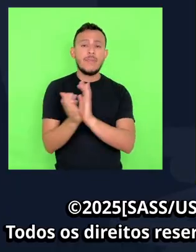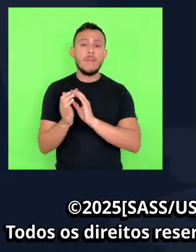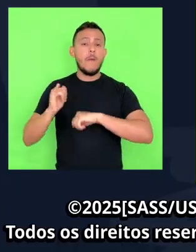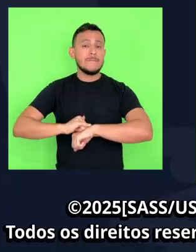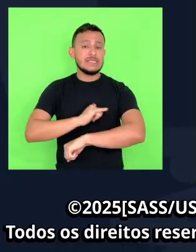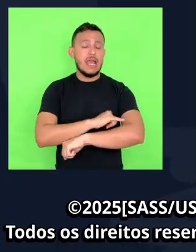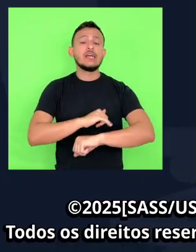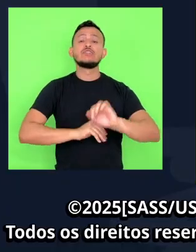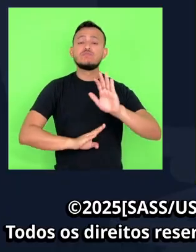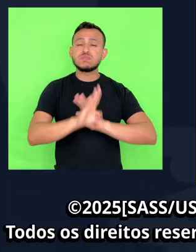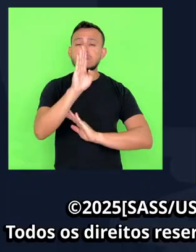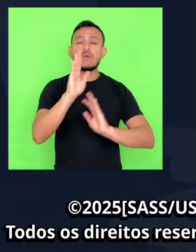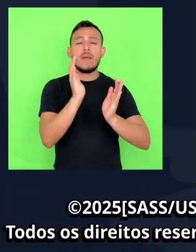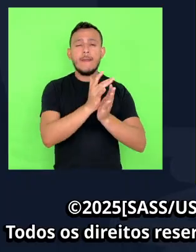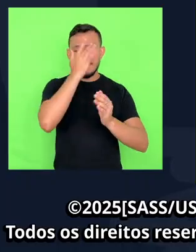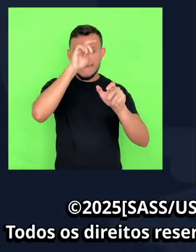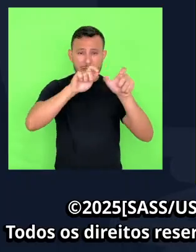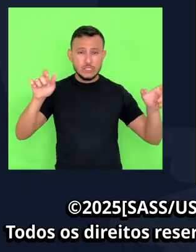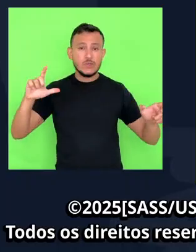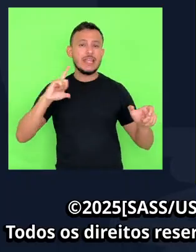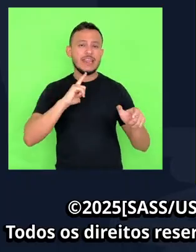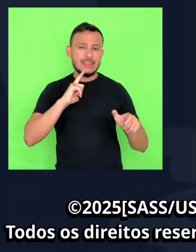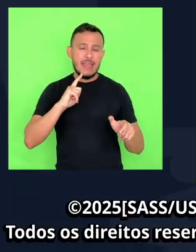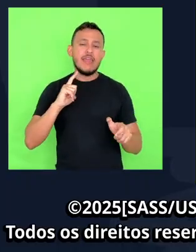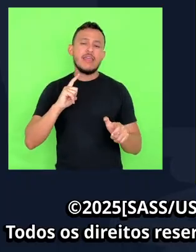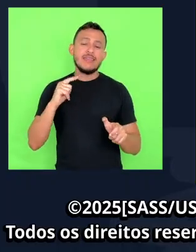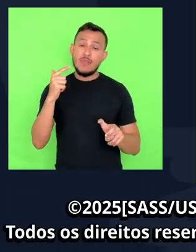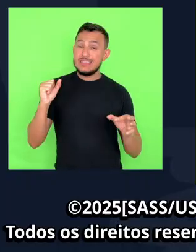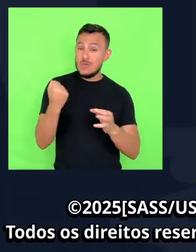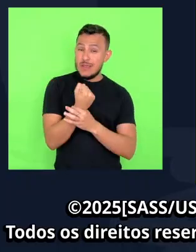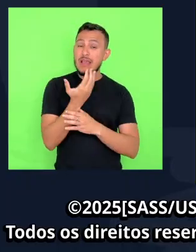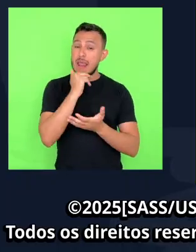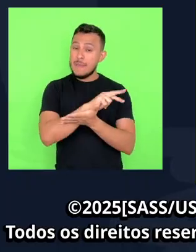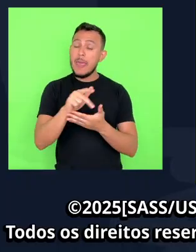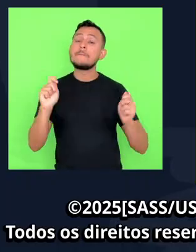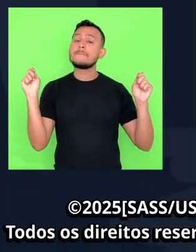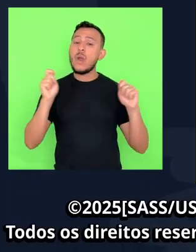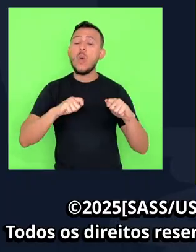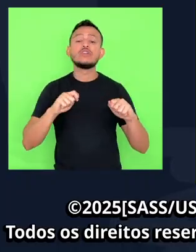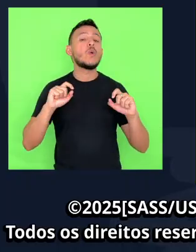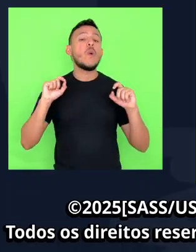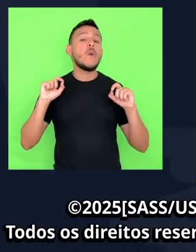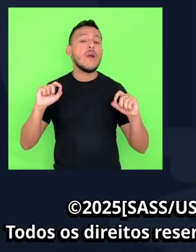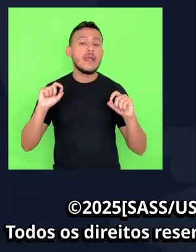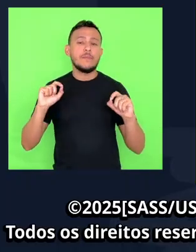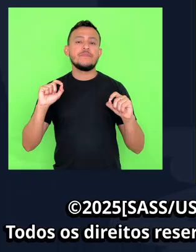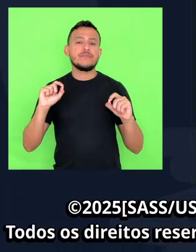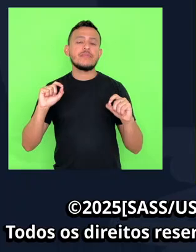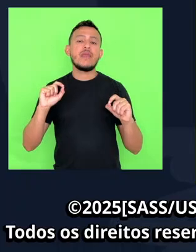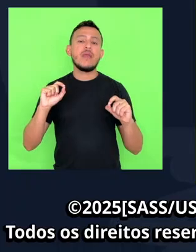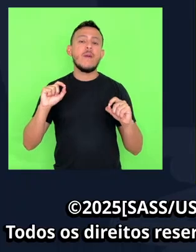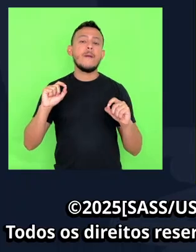de obesidade elevados em indivíduos que têm insegurança alimentar, pode ocorrer simultaneamente